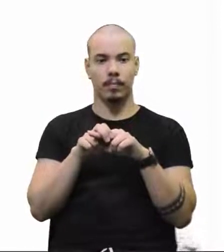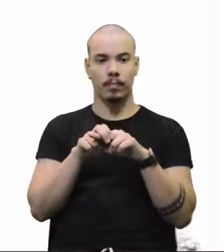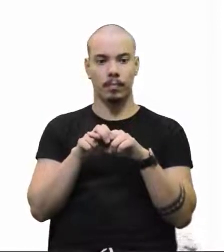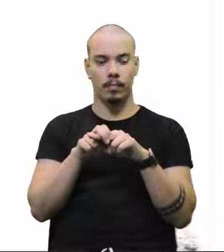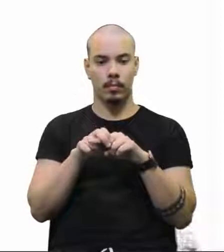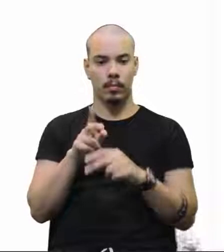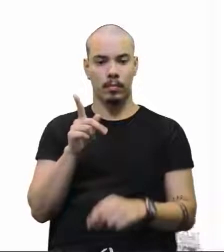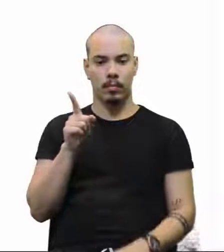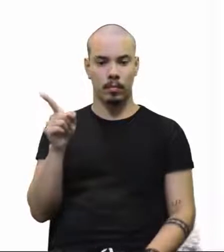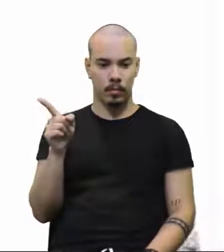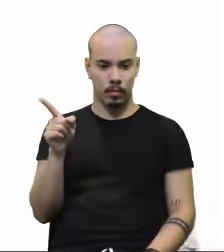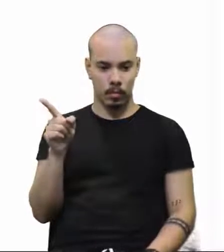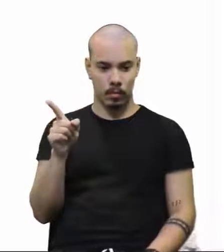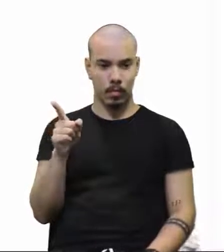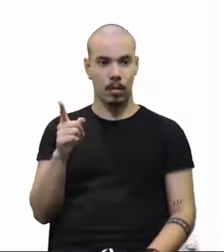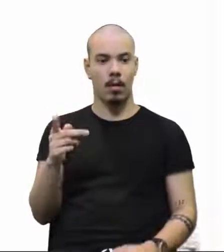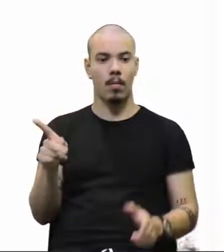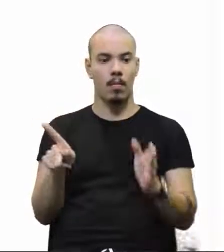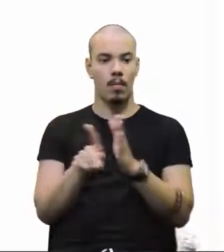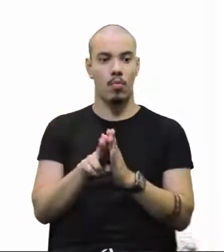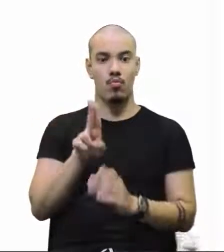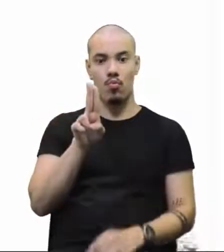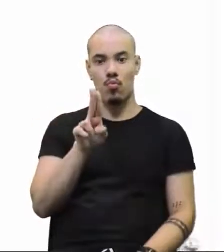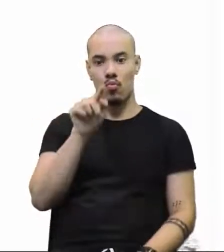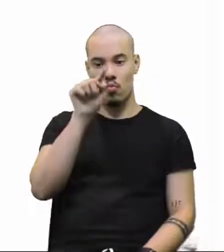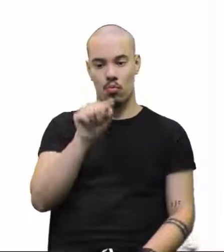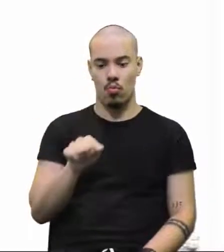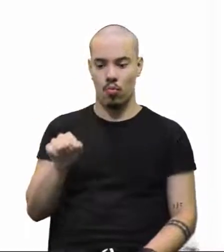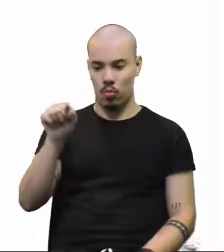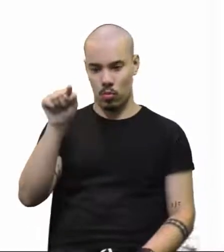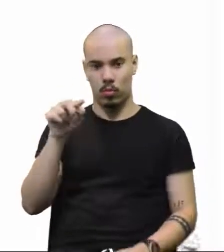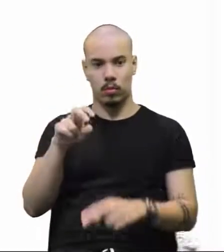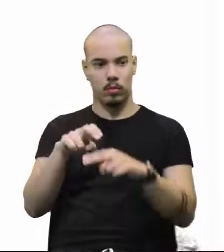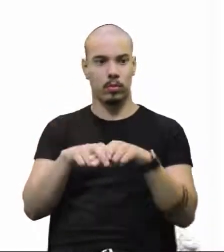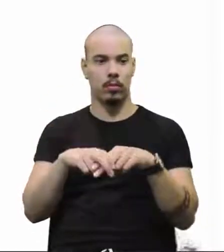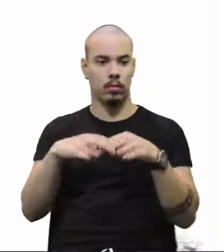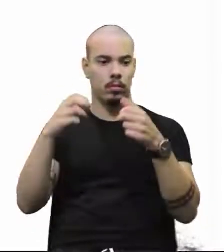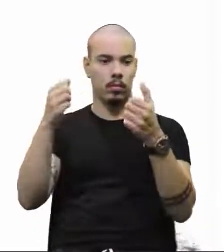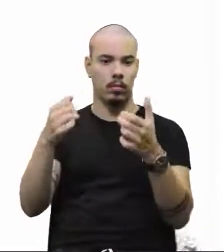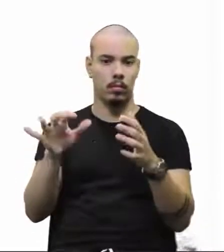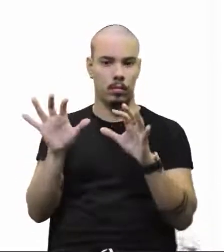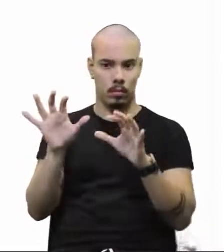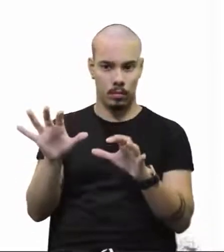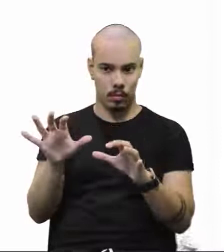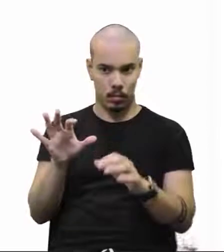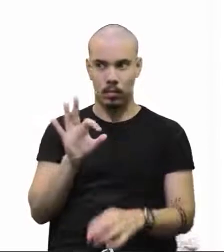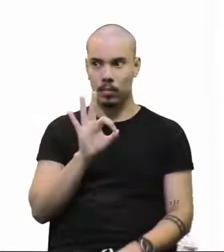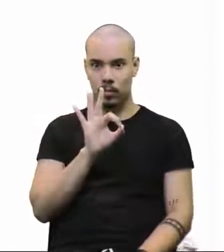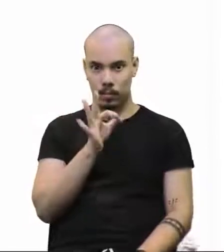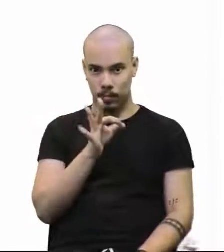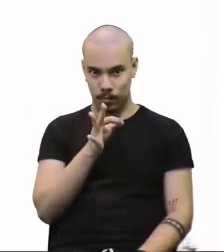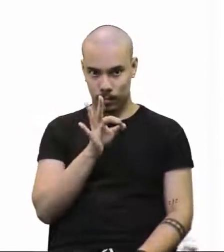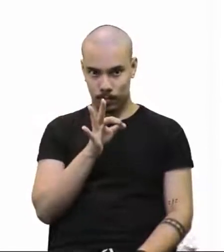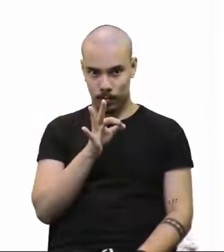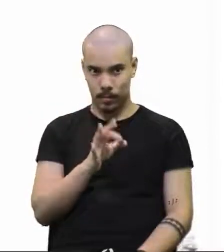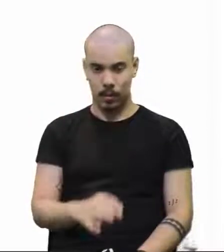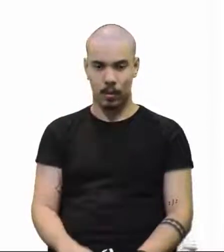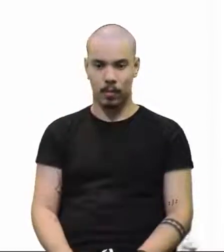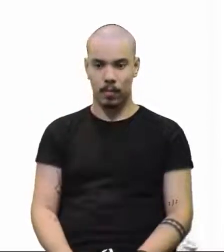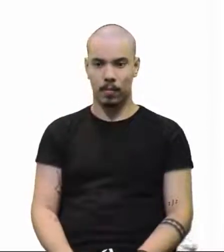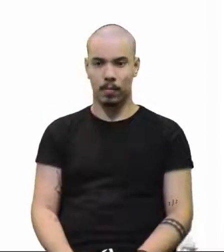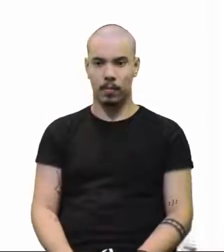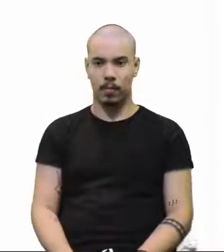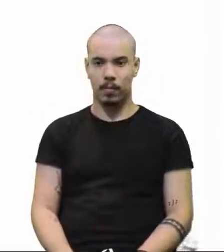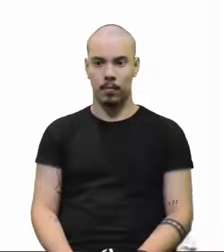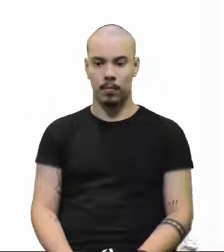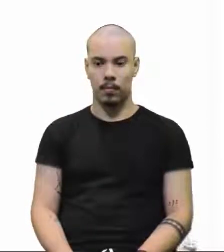era formato de U, né? Isso. Então por isso que fala aí que é essa questão. Então aí,